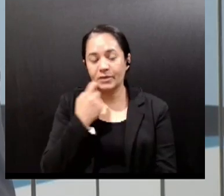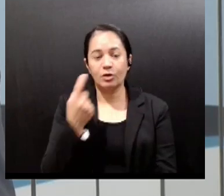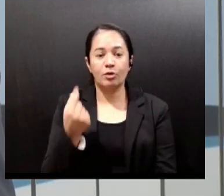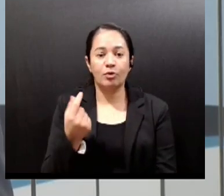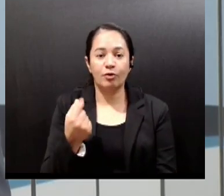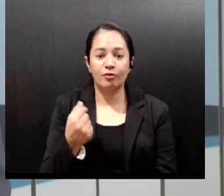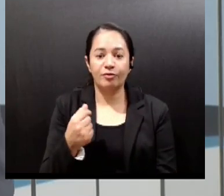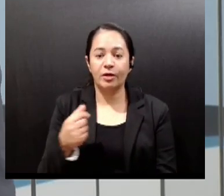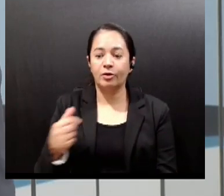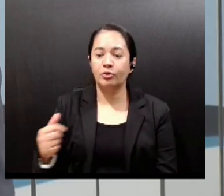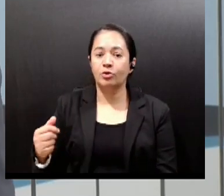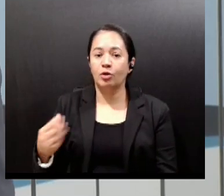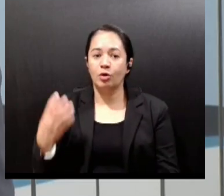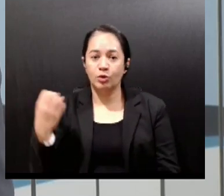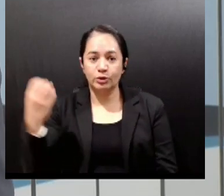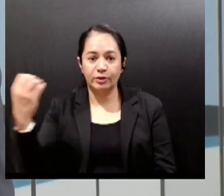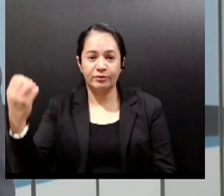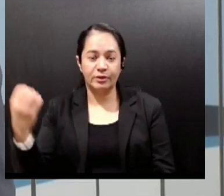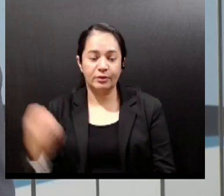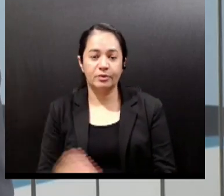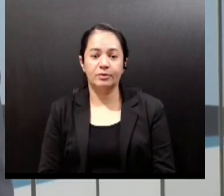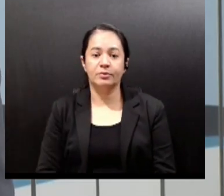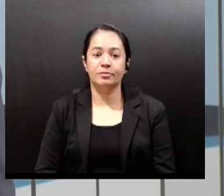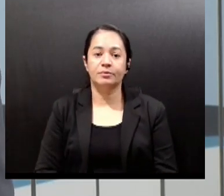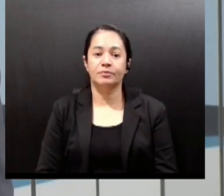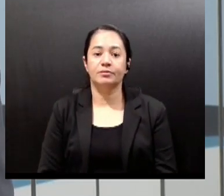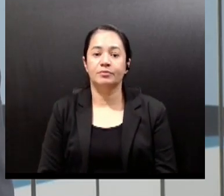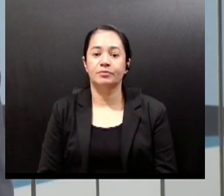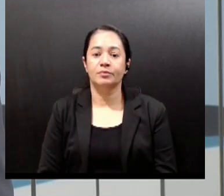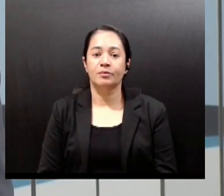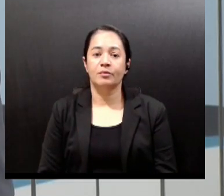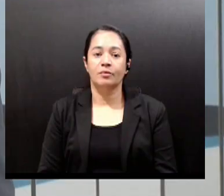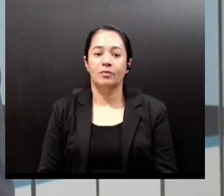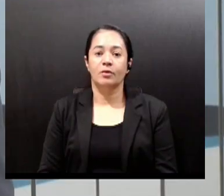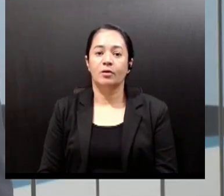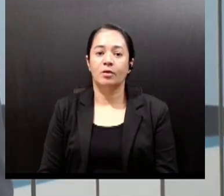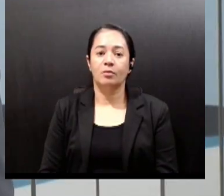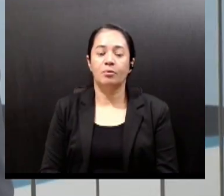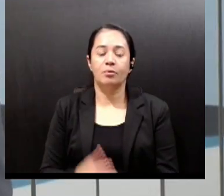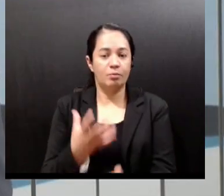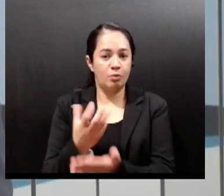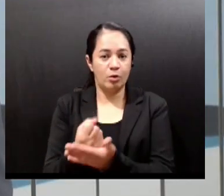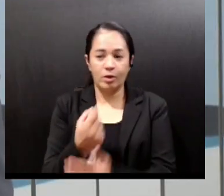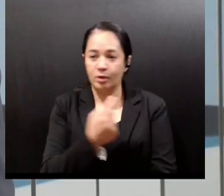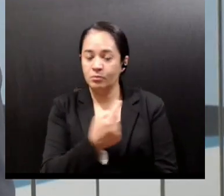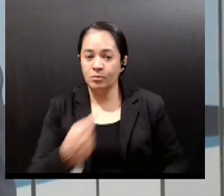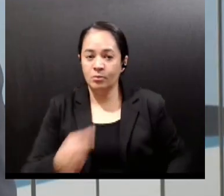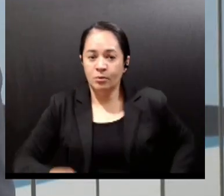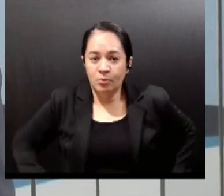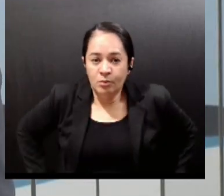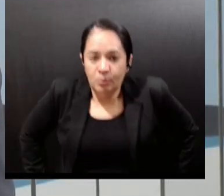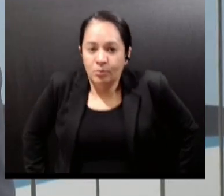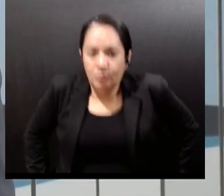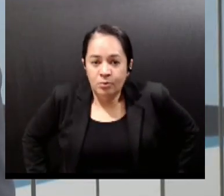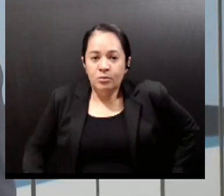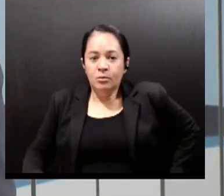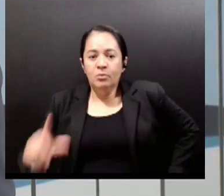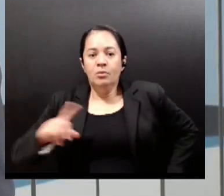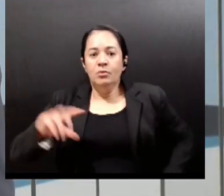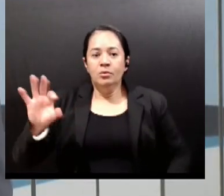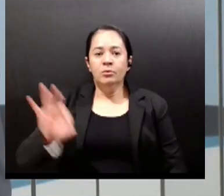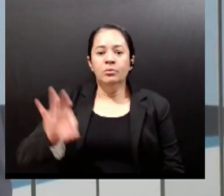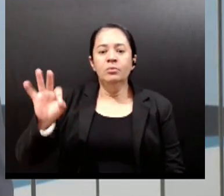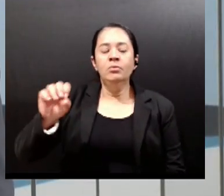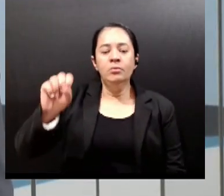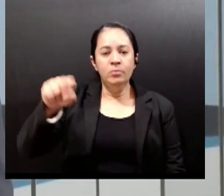é dinâmico, desse valor por aplicativo. Então, ele tem uma porcentagem em cima do seguro para